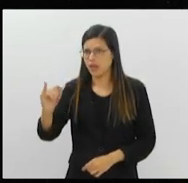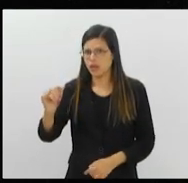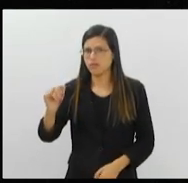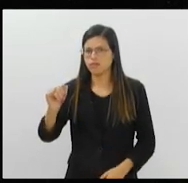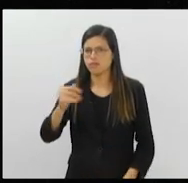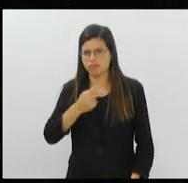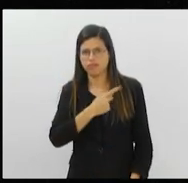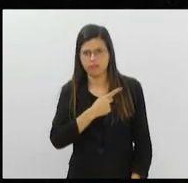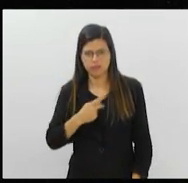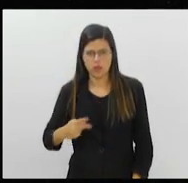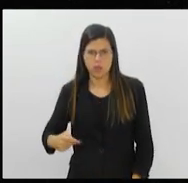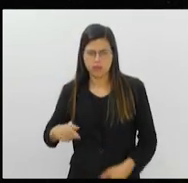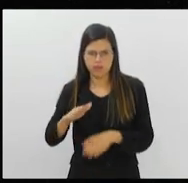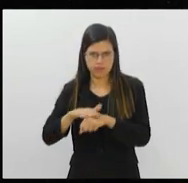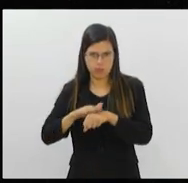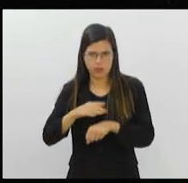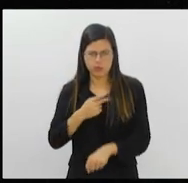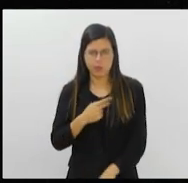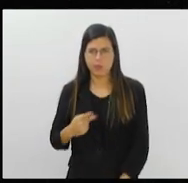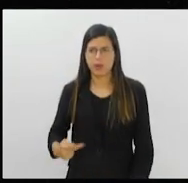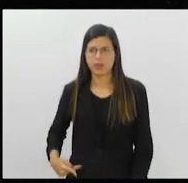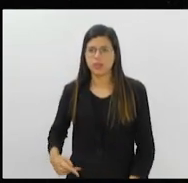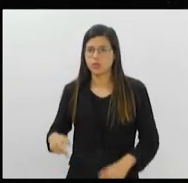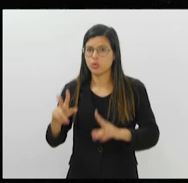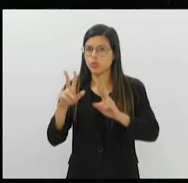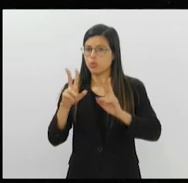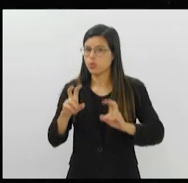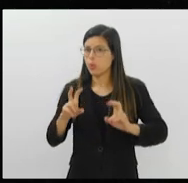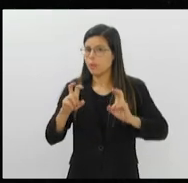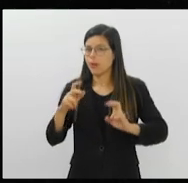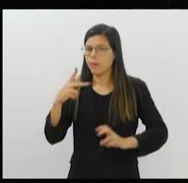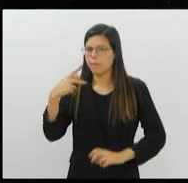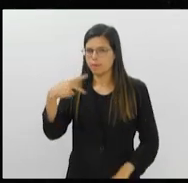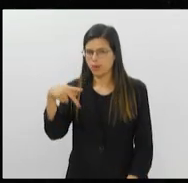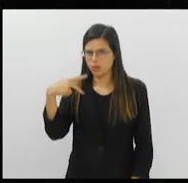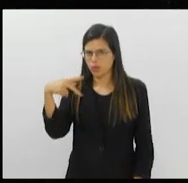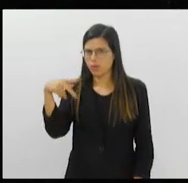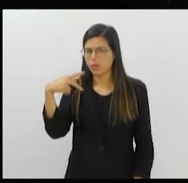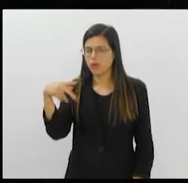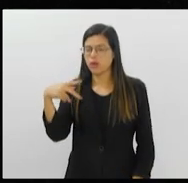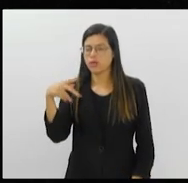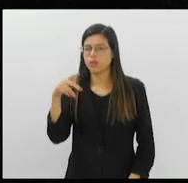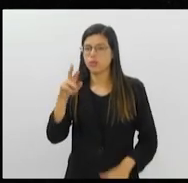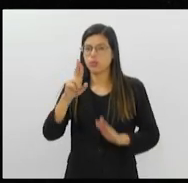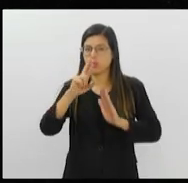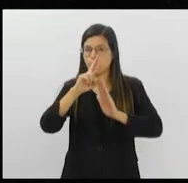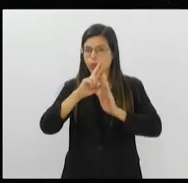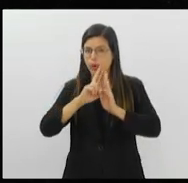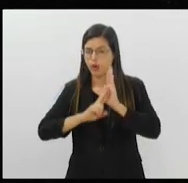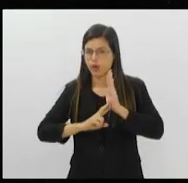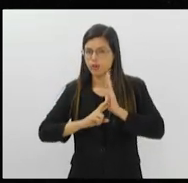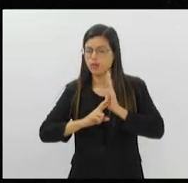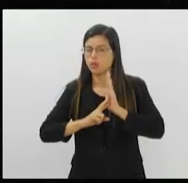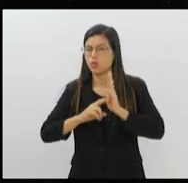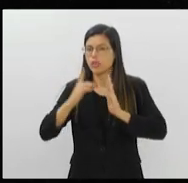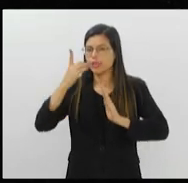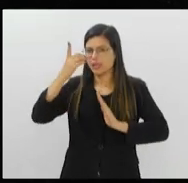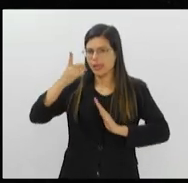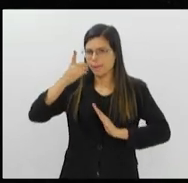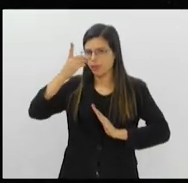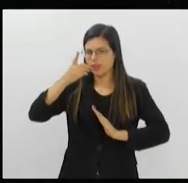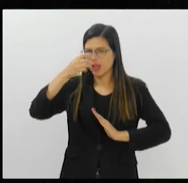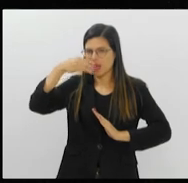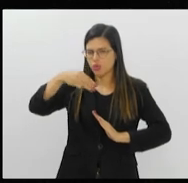aqui sobre a Petrobras, cujo relator foi o Márcio Pacheco,